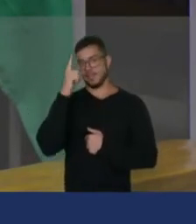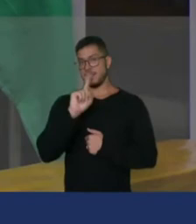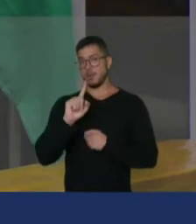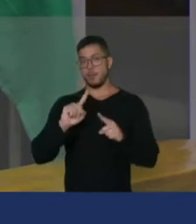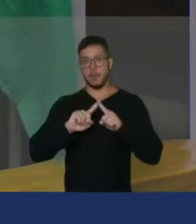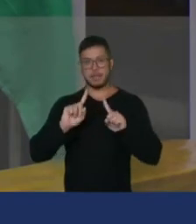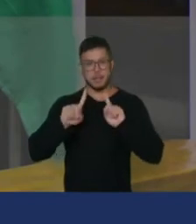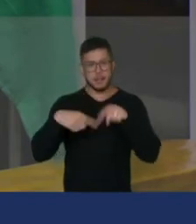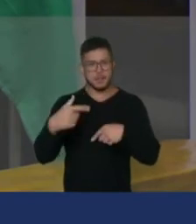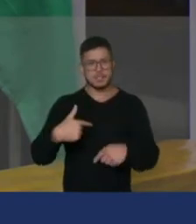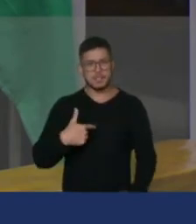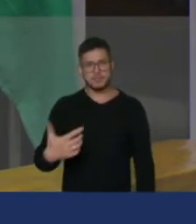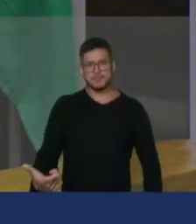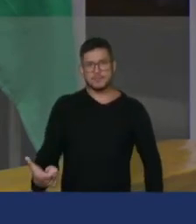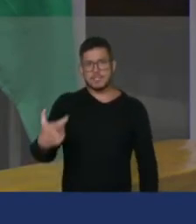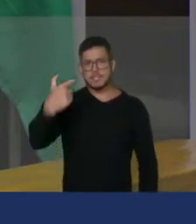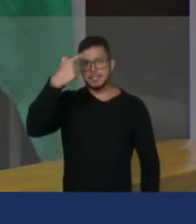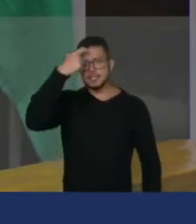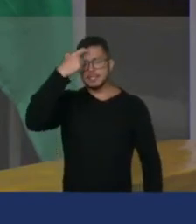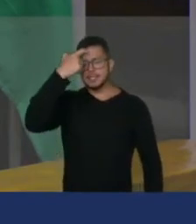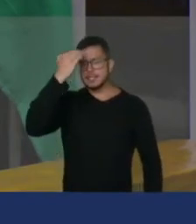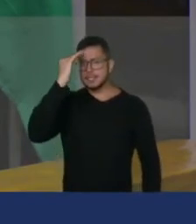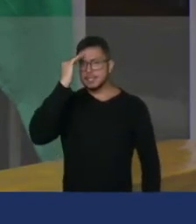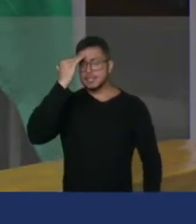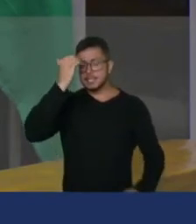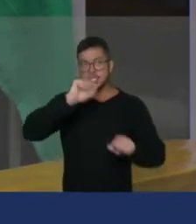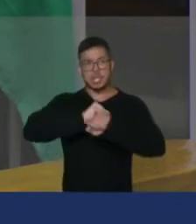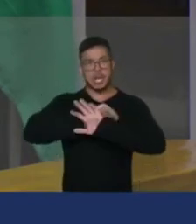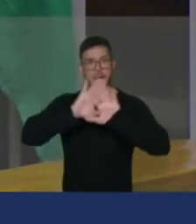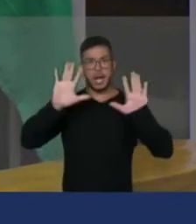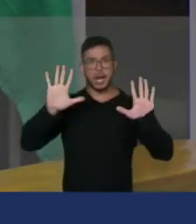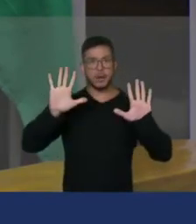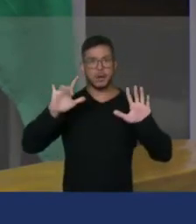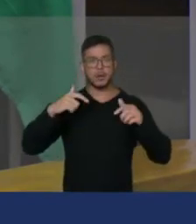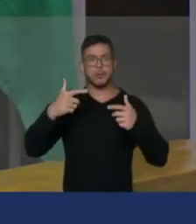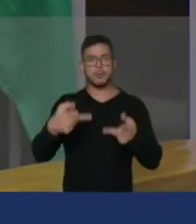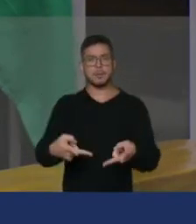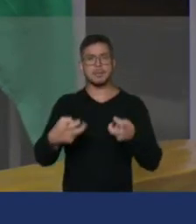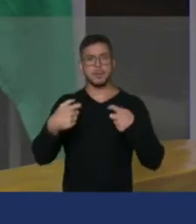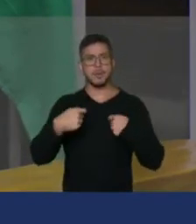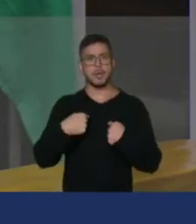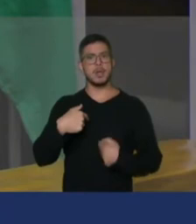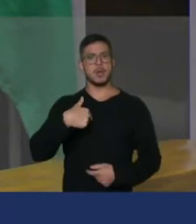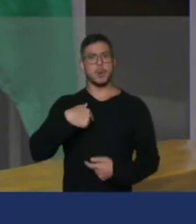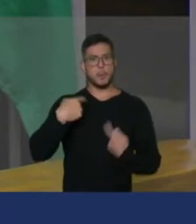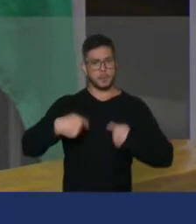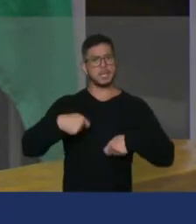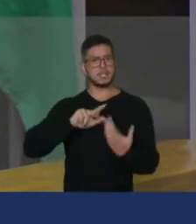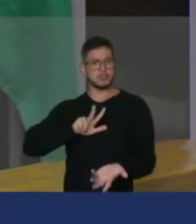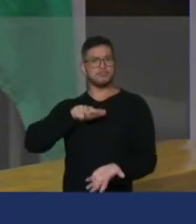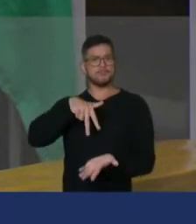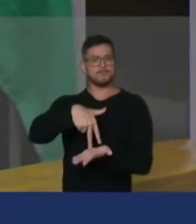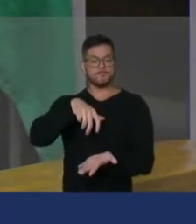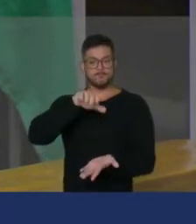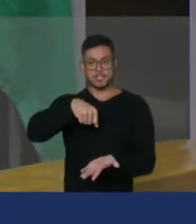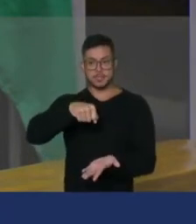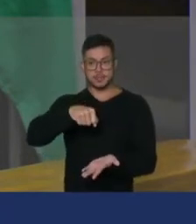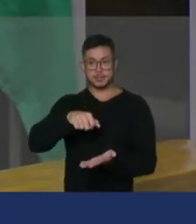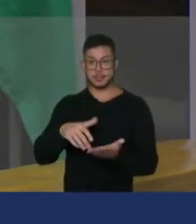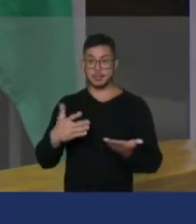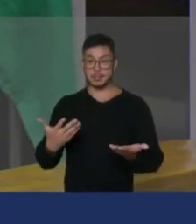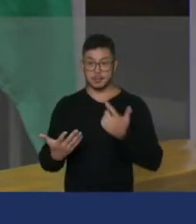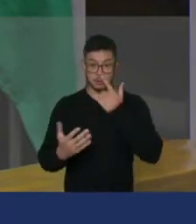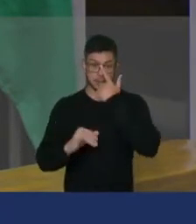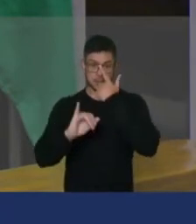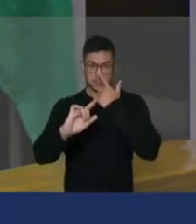porque quando a gente não tem consciência sobre algo, é muito comum que a gente cometa erros. Mas a partir do momento que a gente tem consciência sobre aquilo, um erro